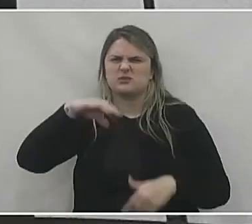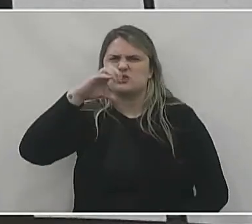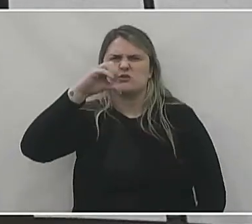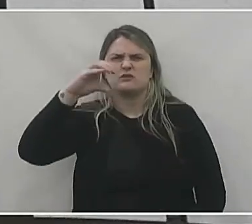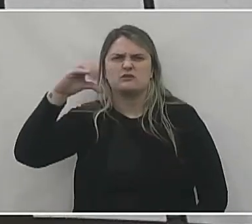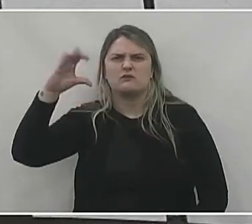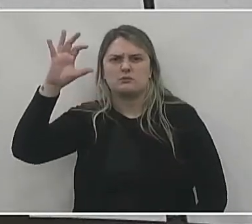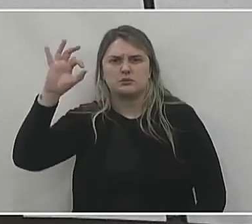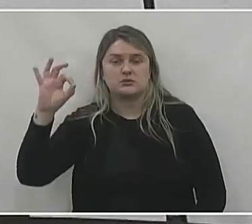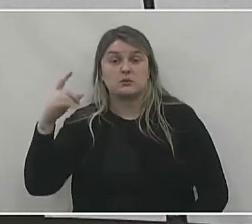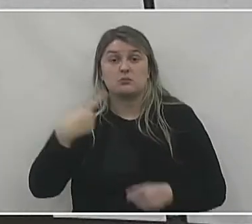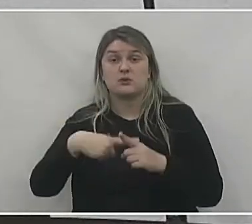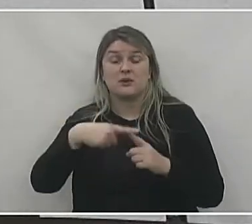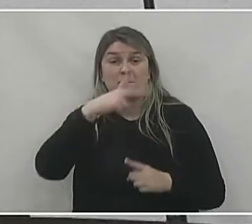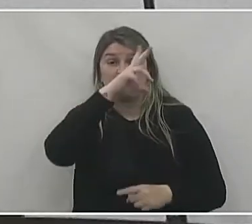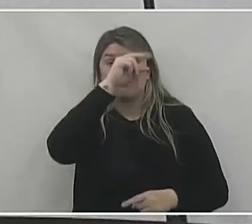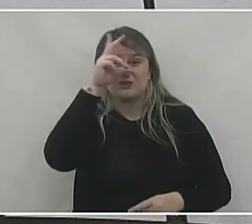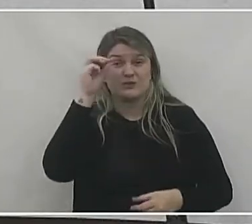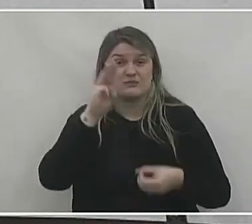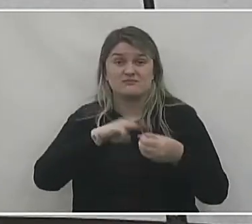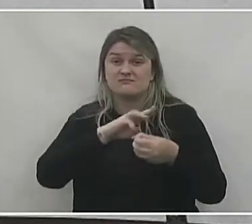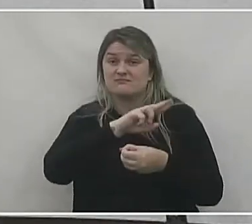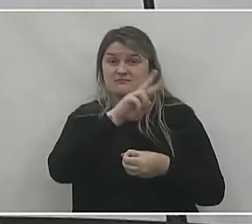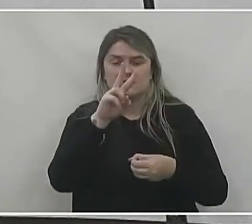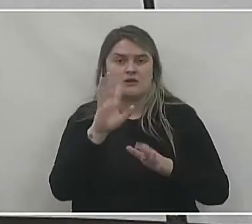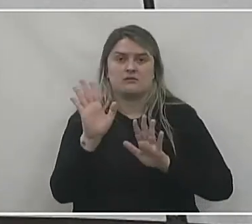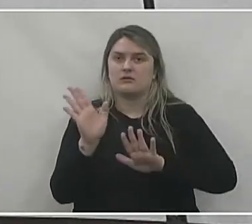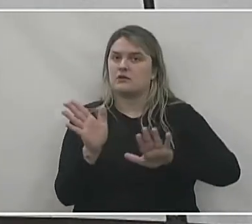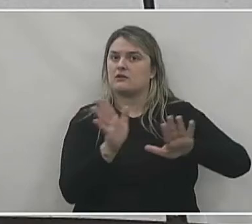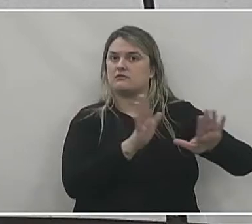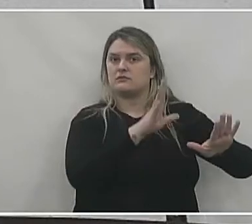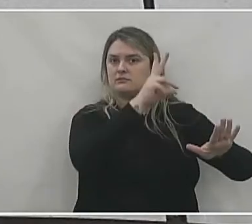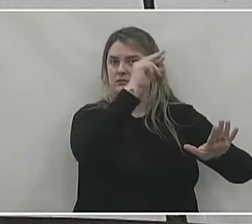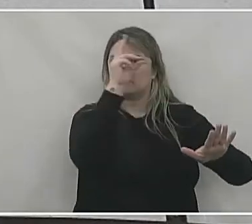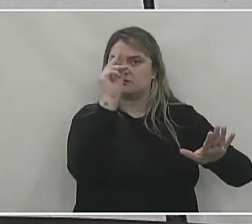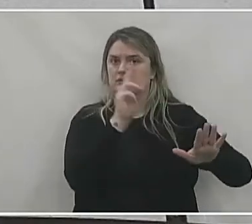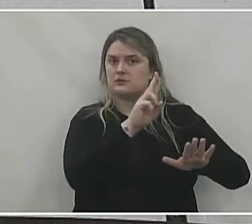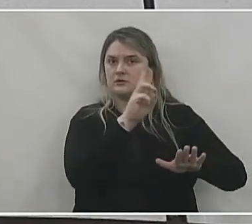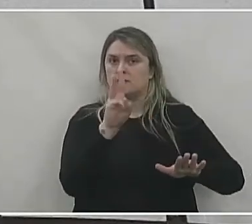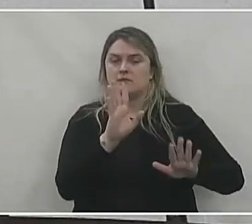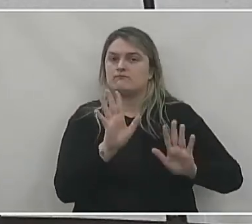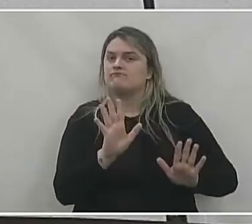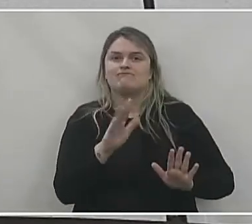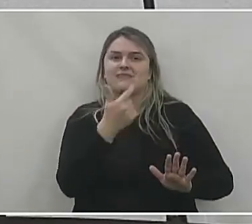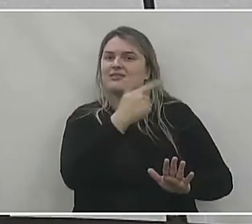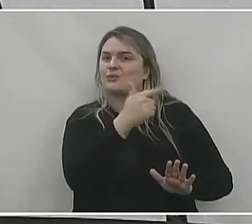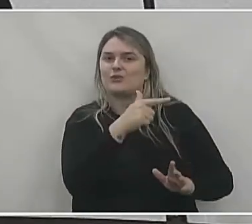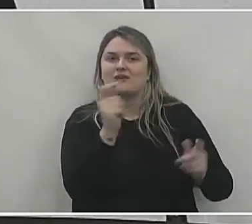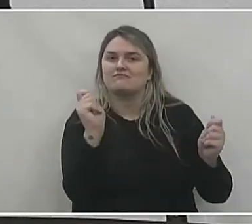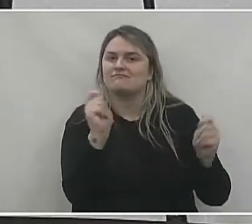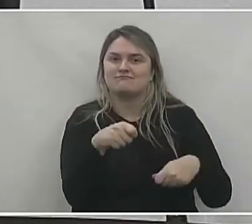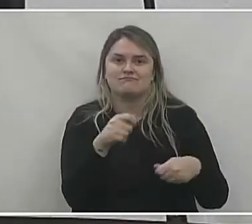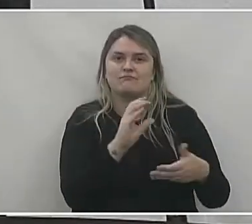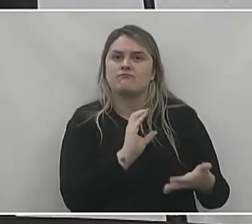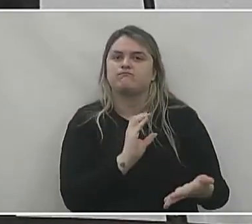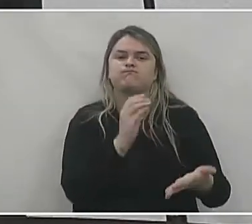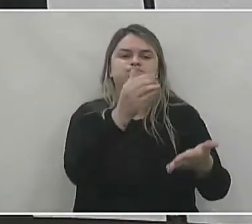99%, porque a Prefeitura de União da Vitória, não desfazendo da Prefeitura de União da Vitória, não tem capacidade